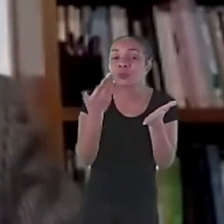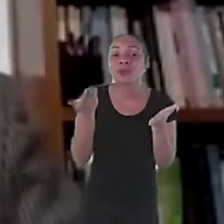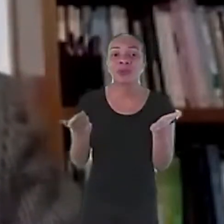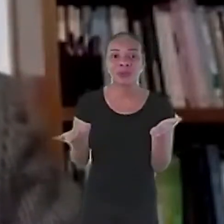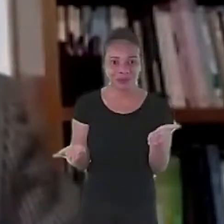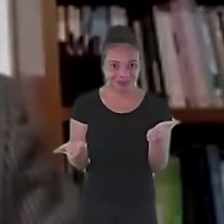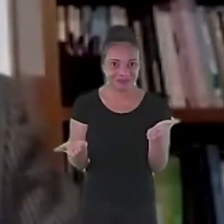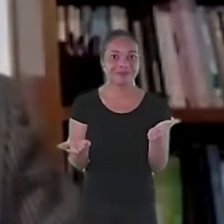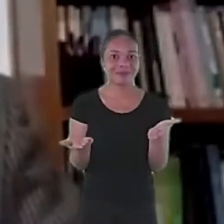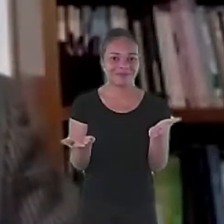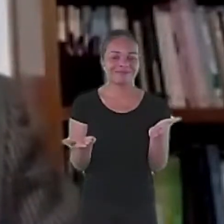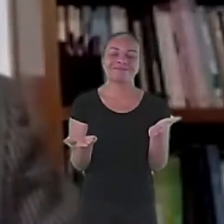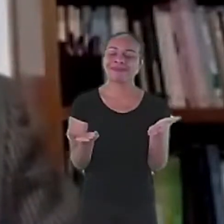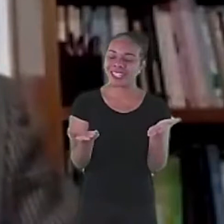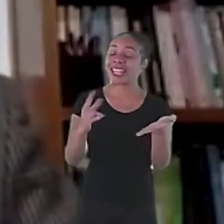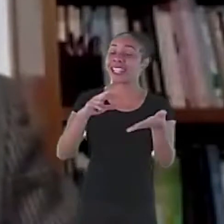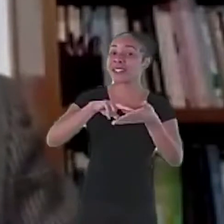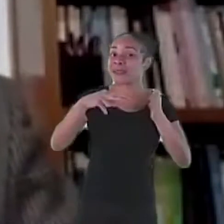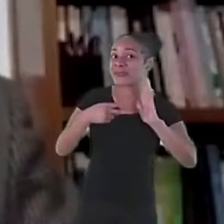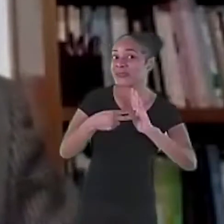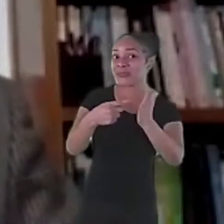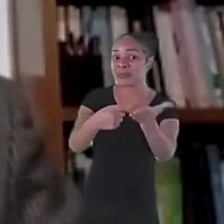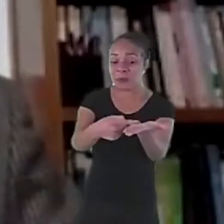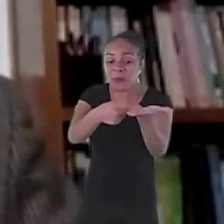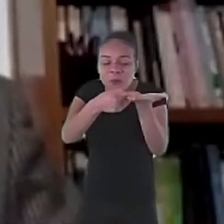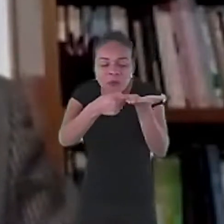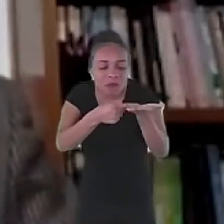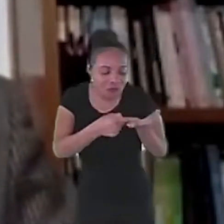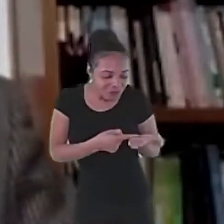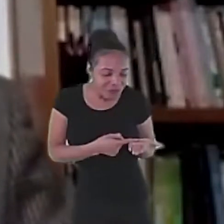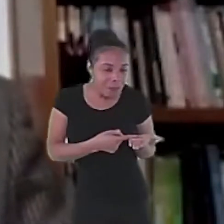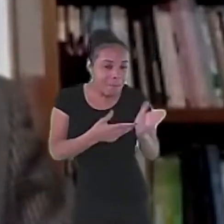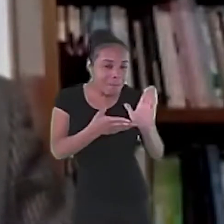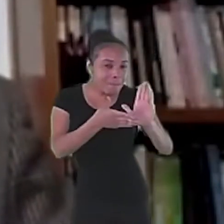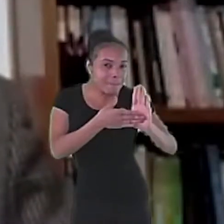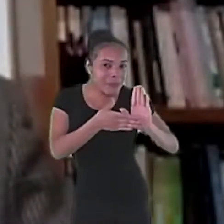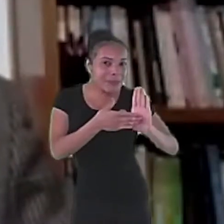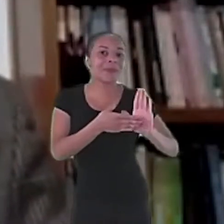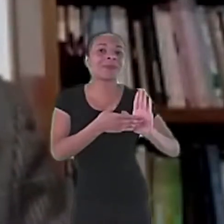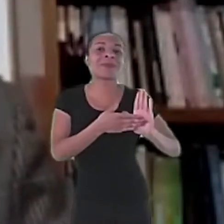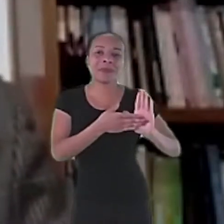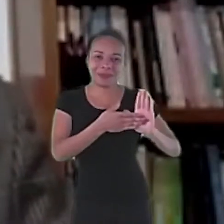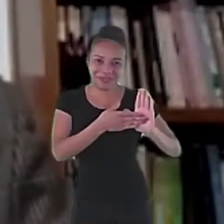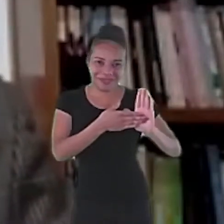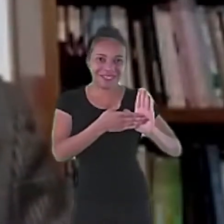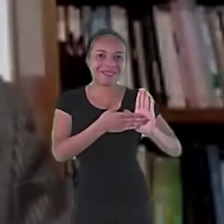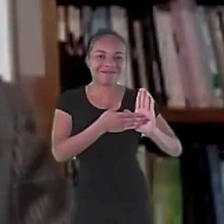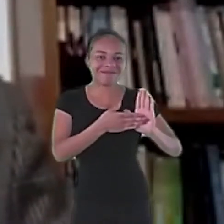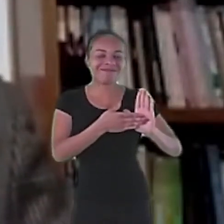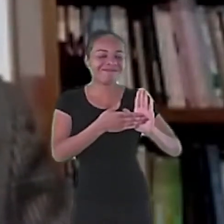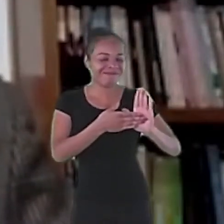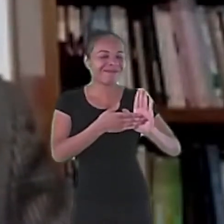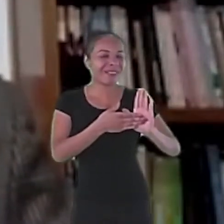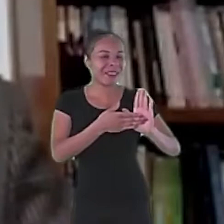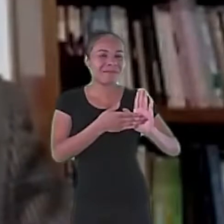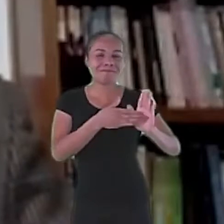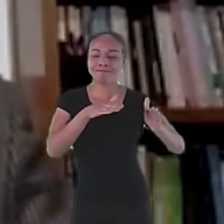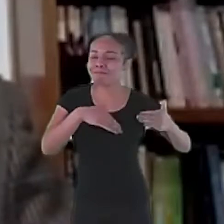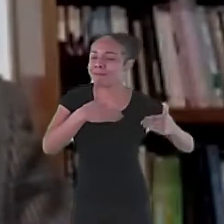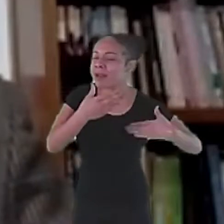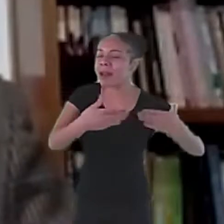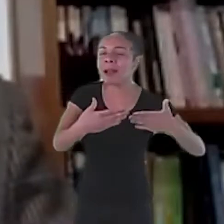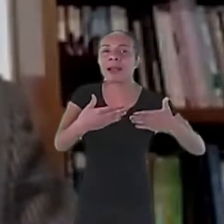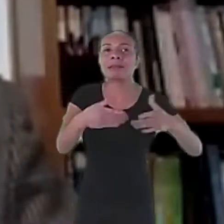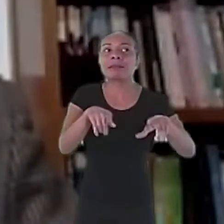É um convite, é uma proposta. E mais do que isso, uma